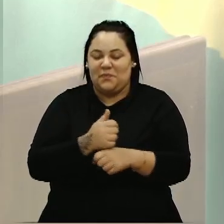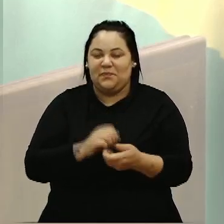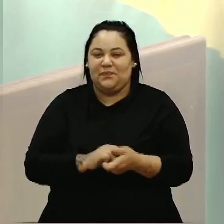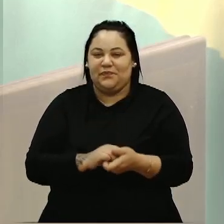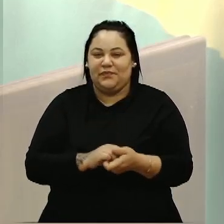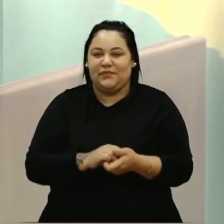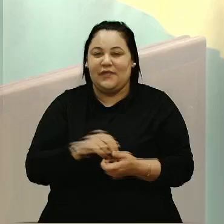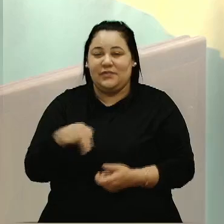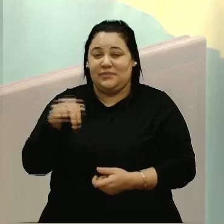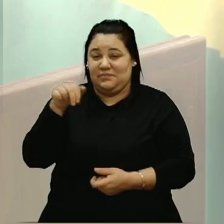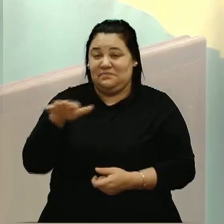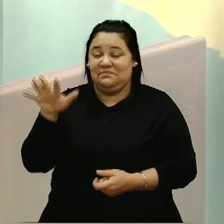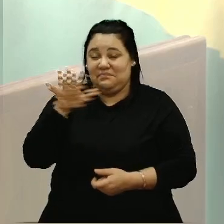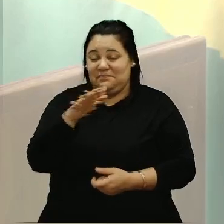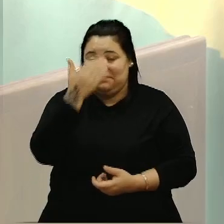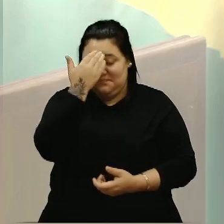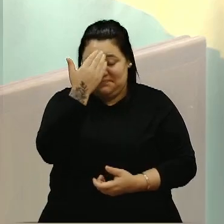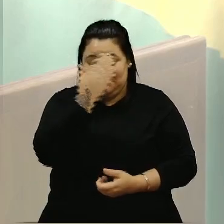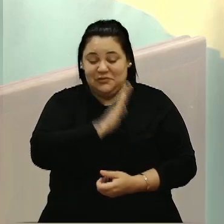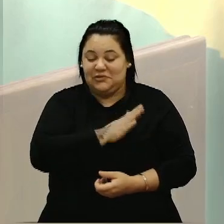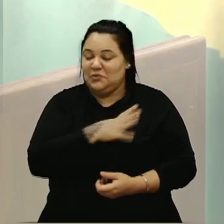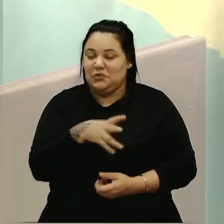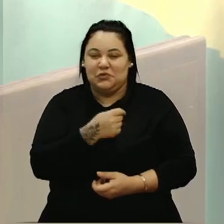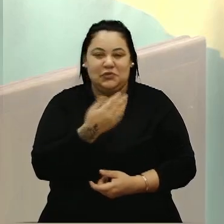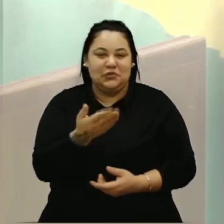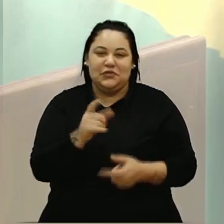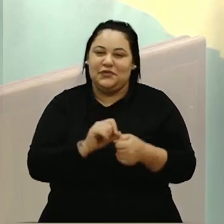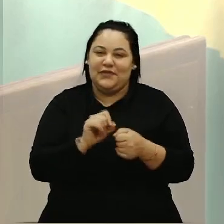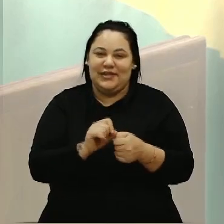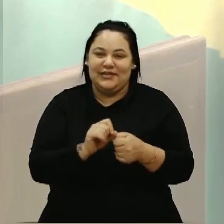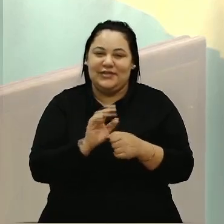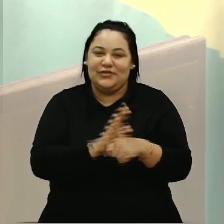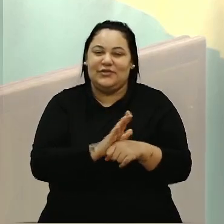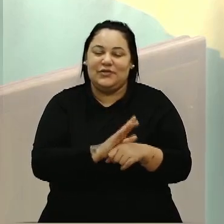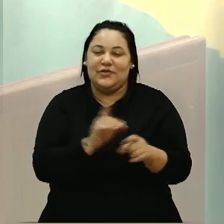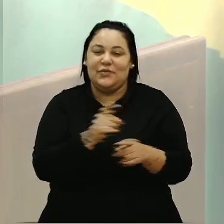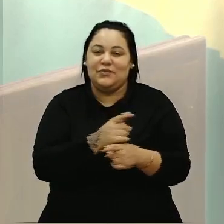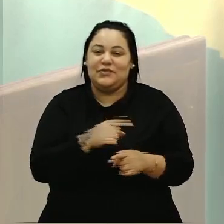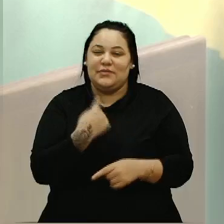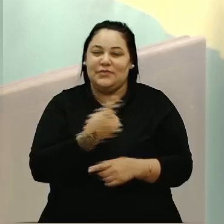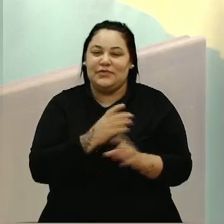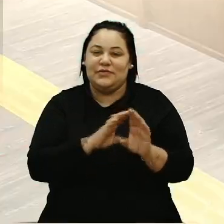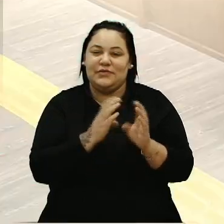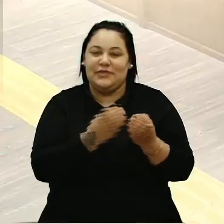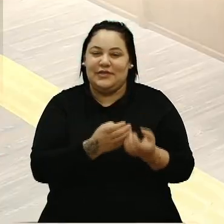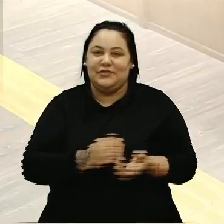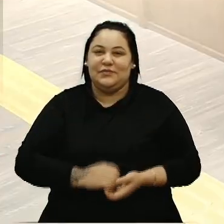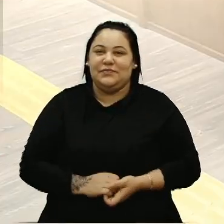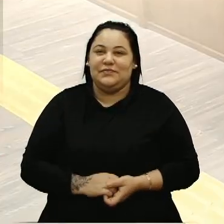por tudo aquilo que você faz de bem através da música para a nossa comunidade.